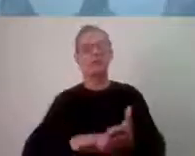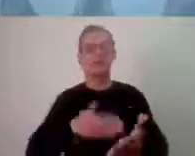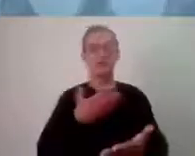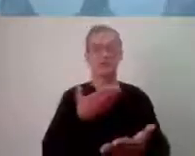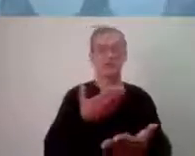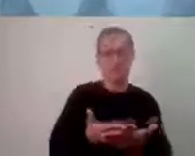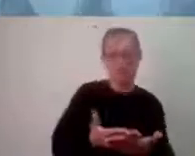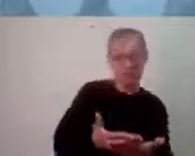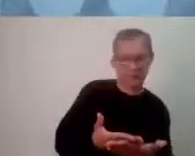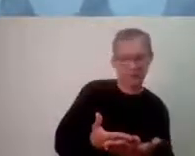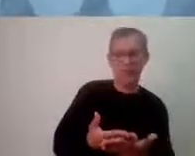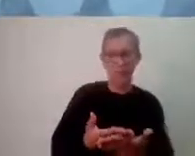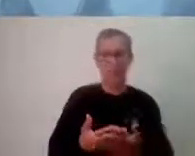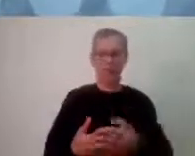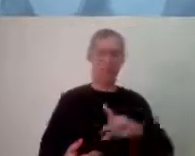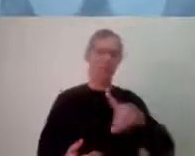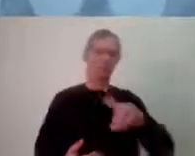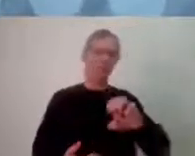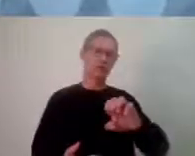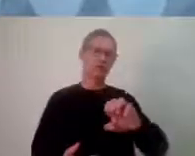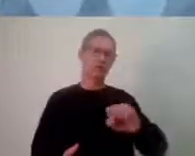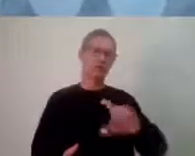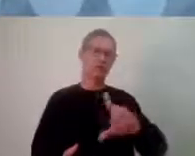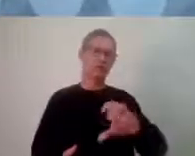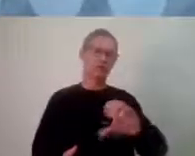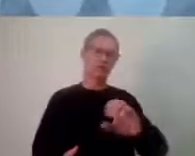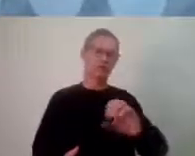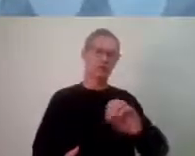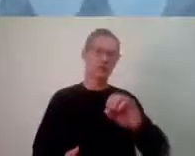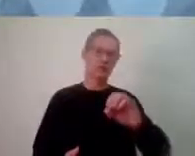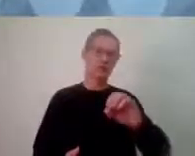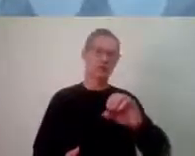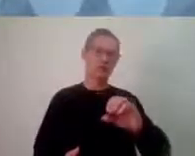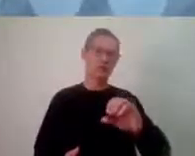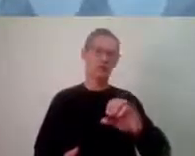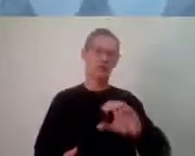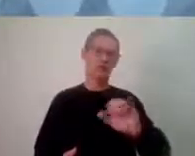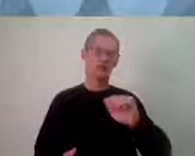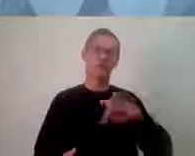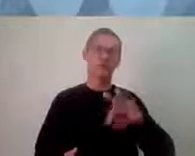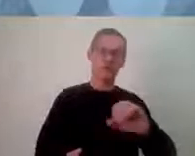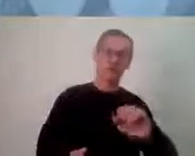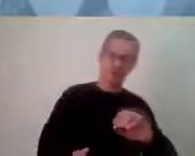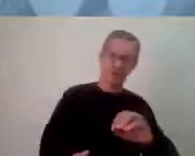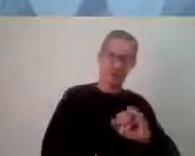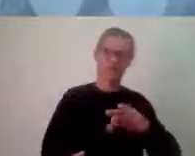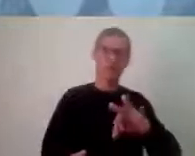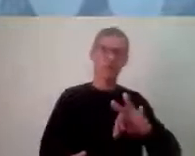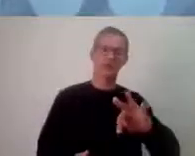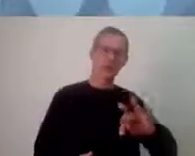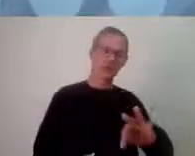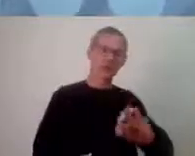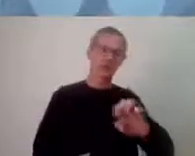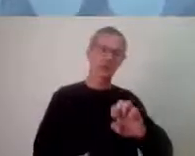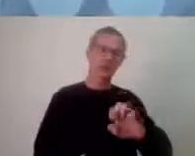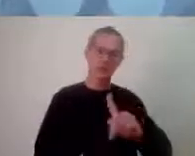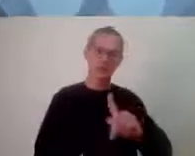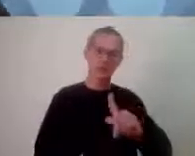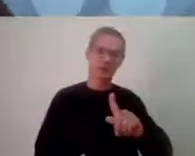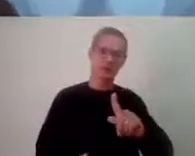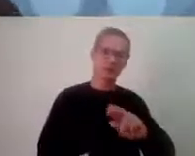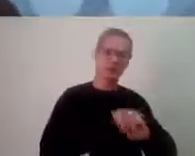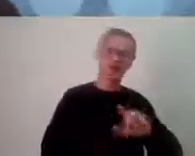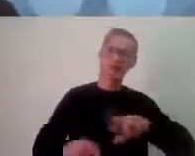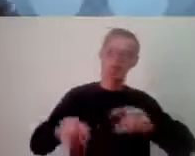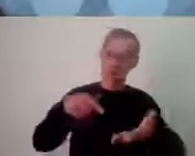interpretação. Deslocamento, a integral de um ponto ao outro naquele intervalo, né? Ok. A distância não é a integral